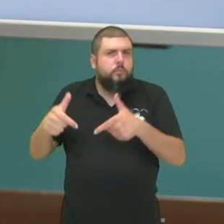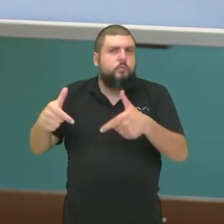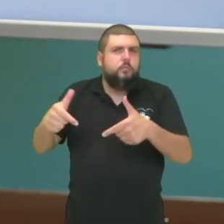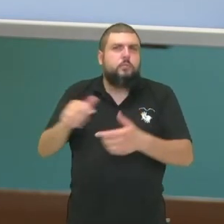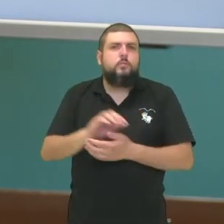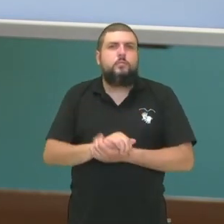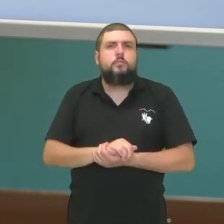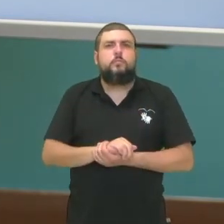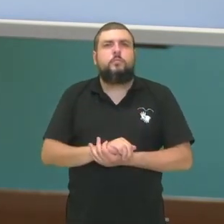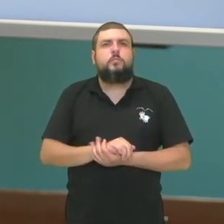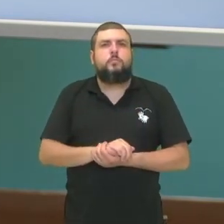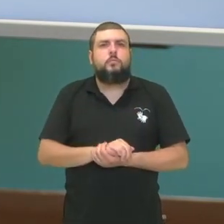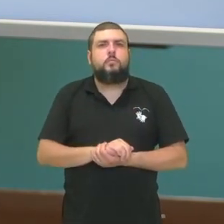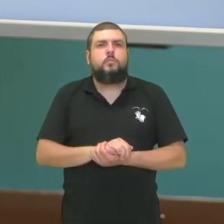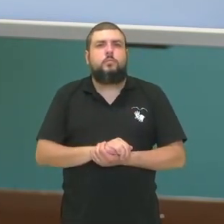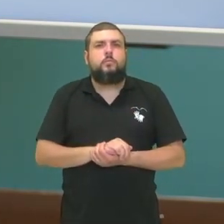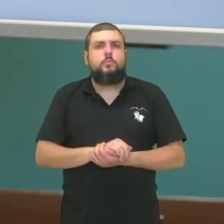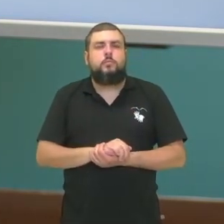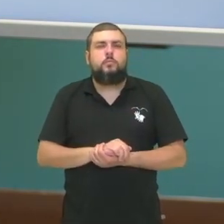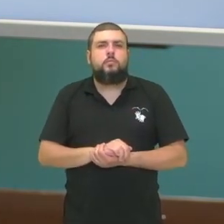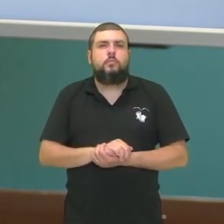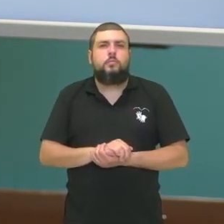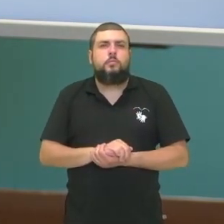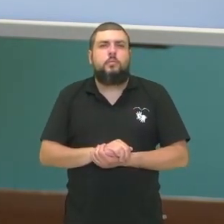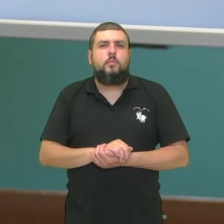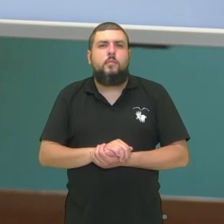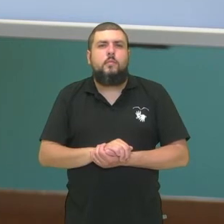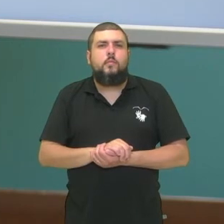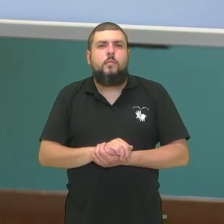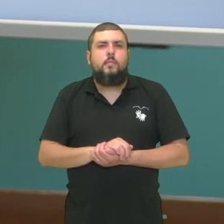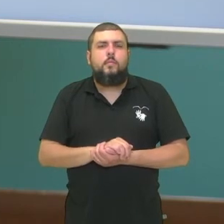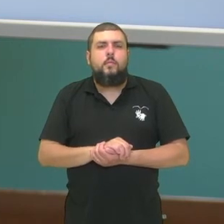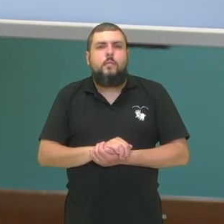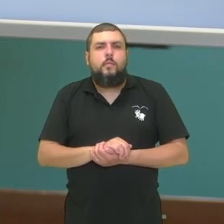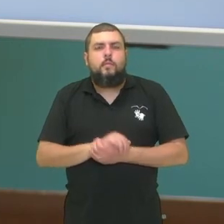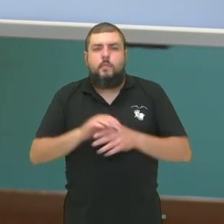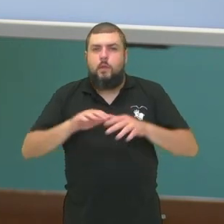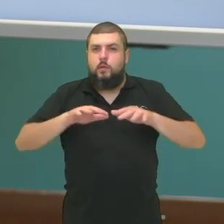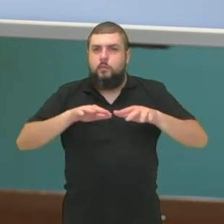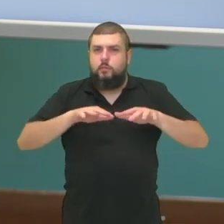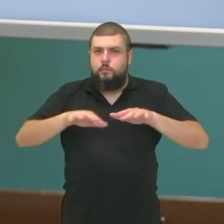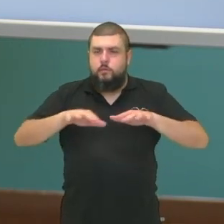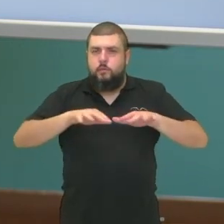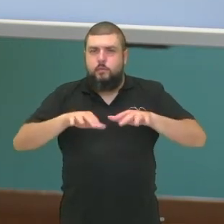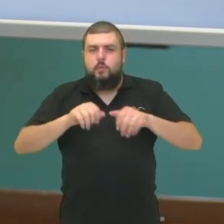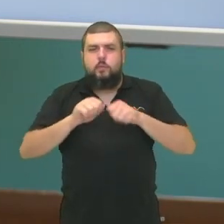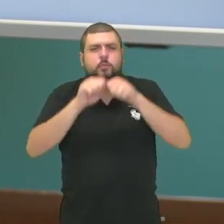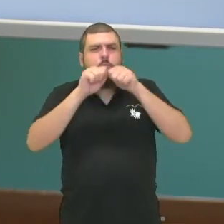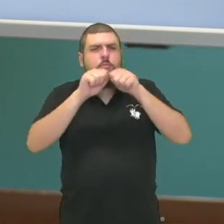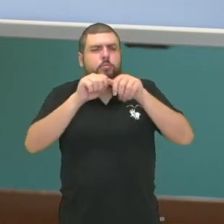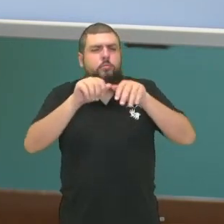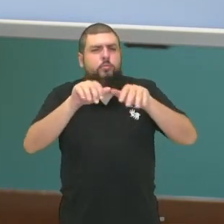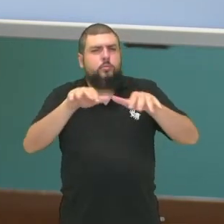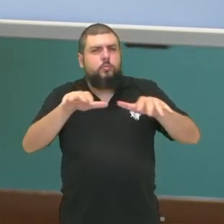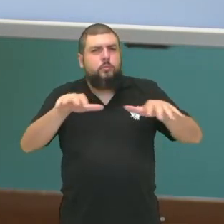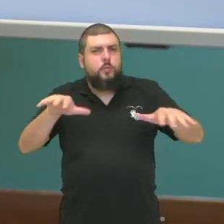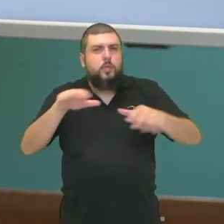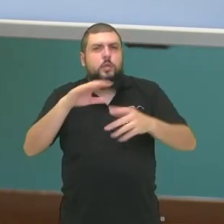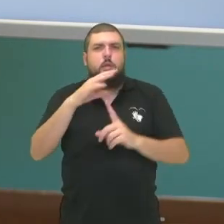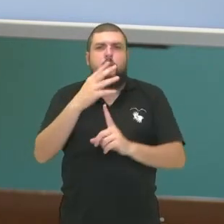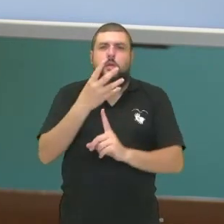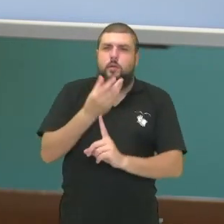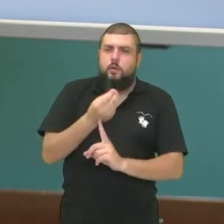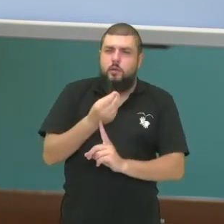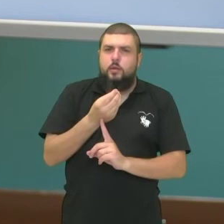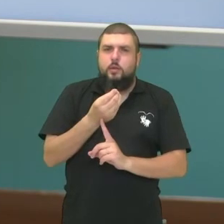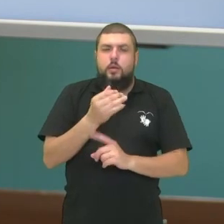norte-americana, tá? Foi nesse período que esse movimento se estendeu para diversas outras manifestações artísticas,